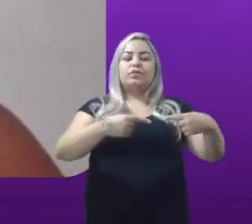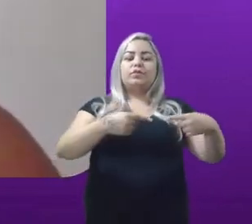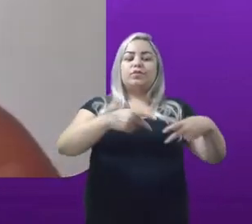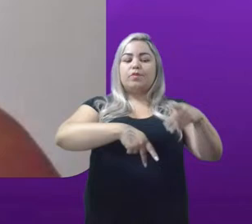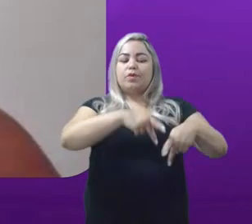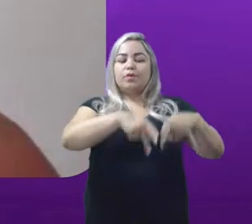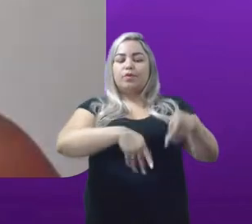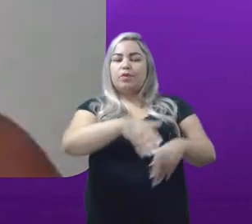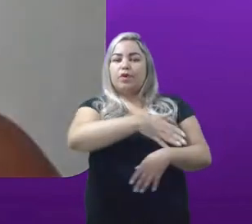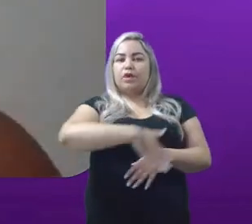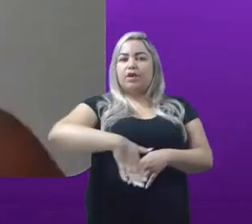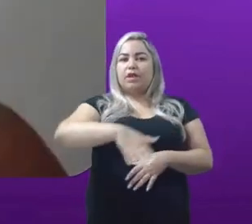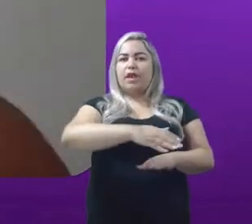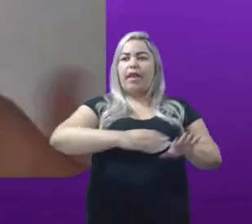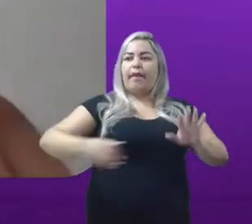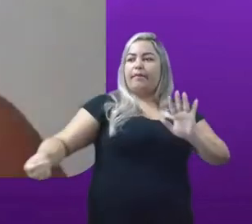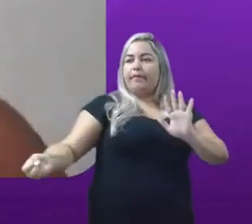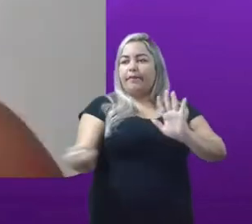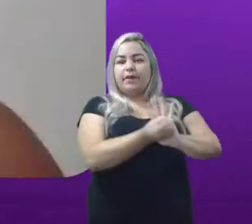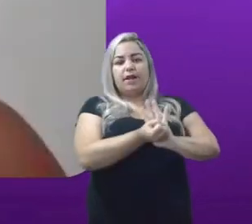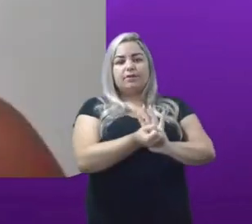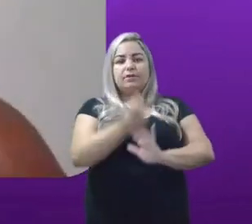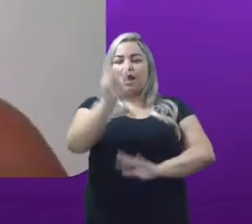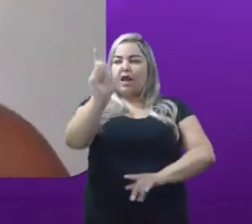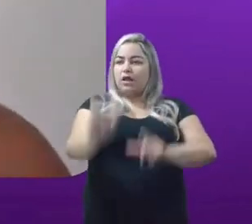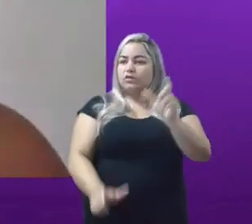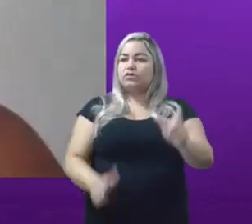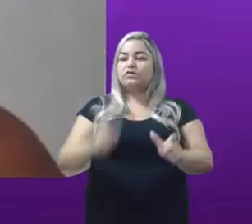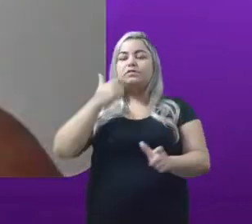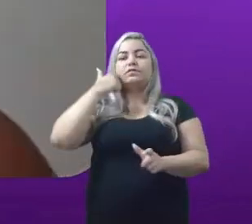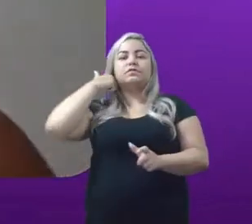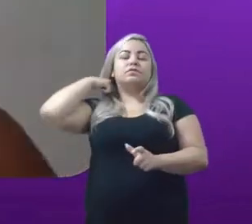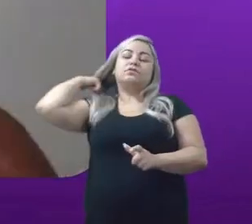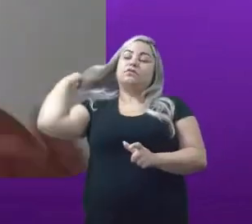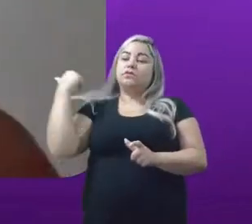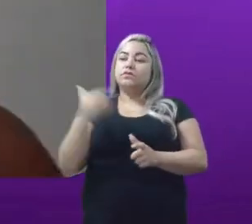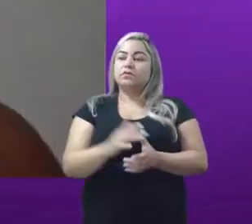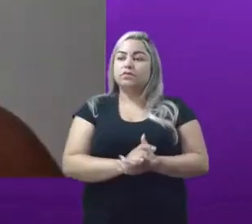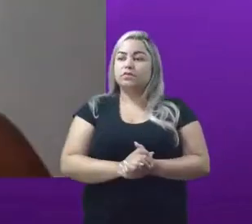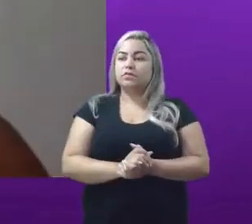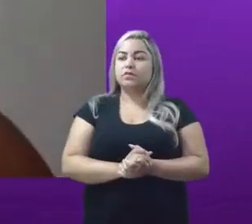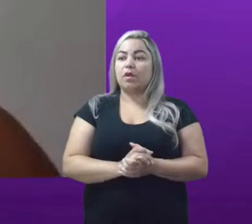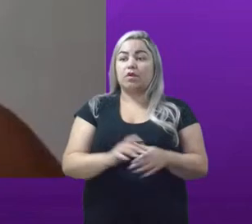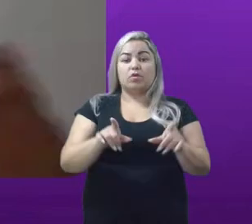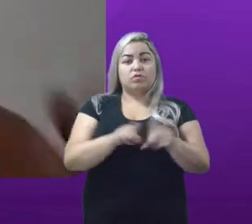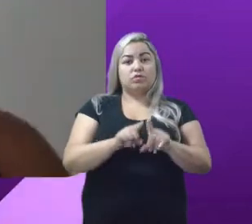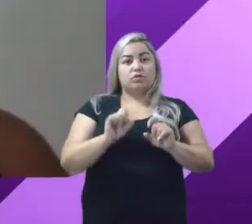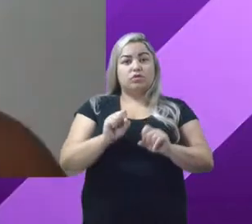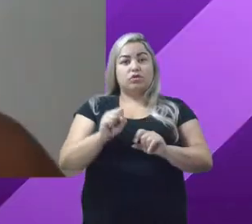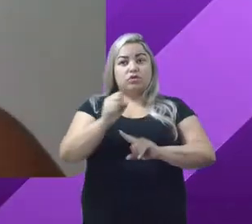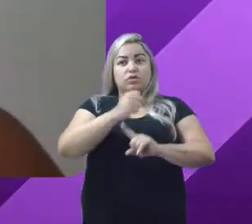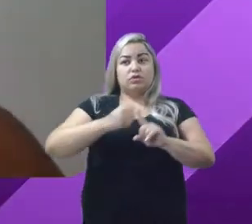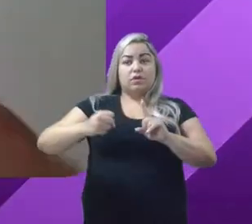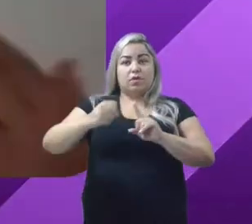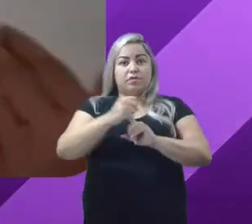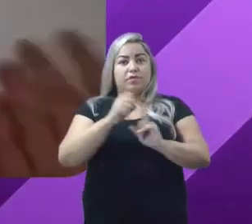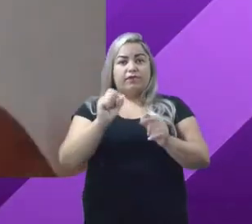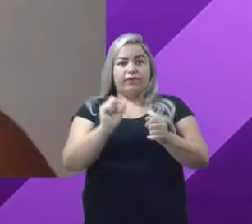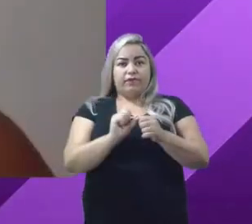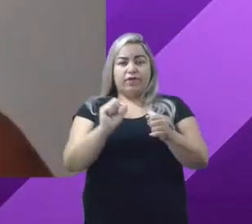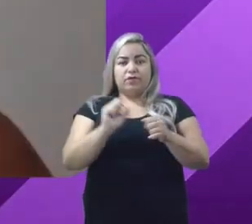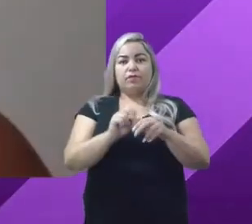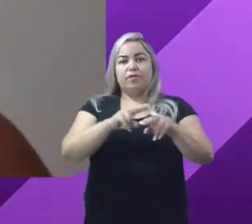né, que são marcadas pelo expurgo, né, pelo expurgo social gerado